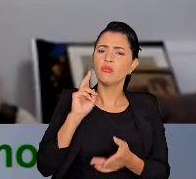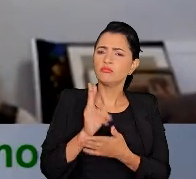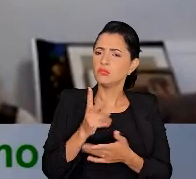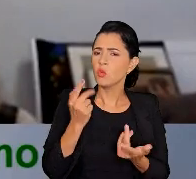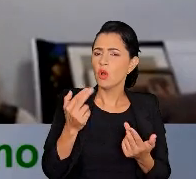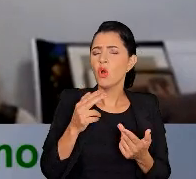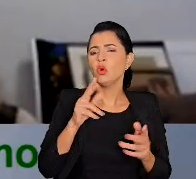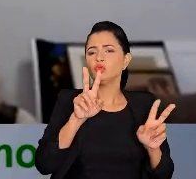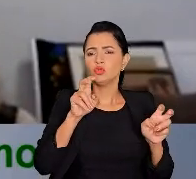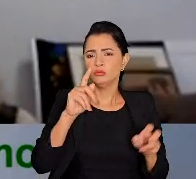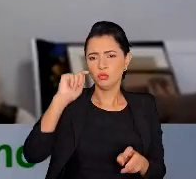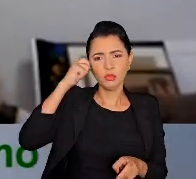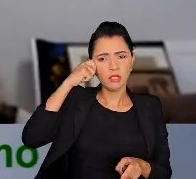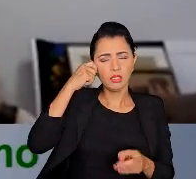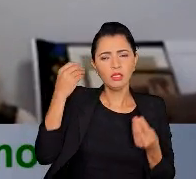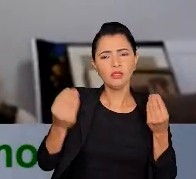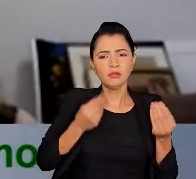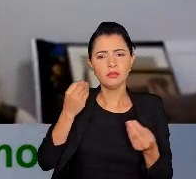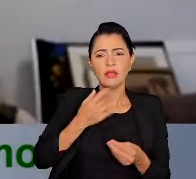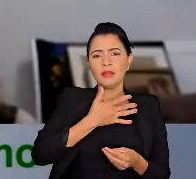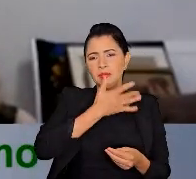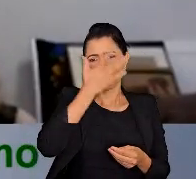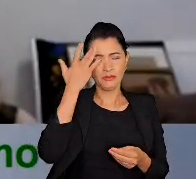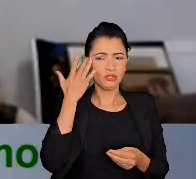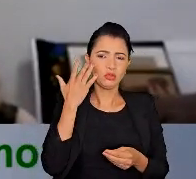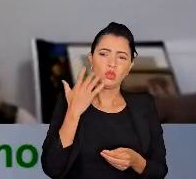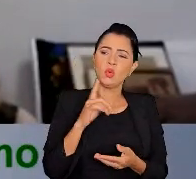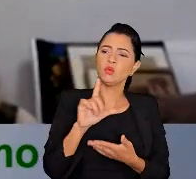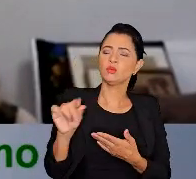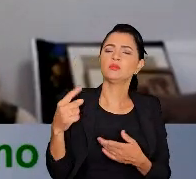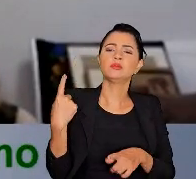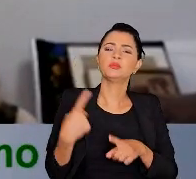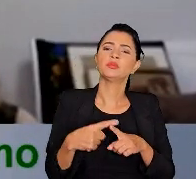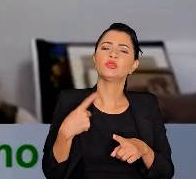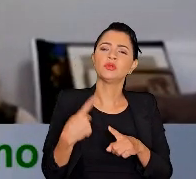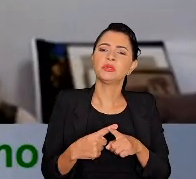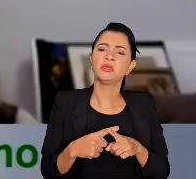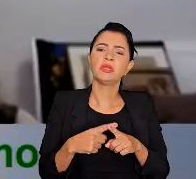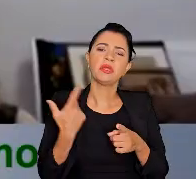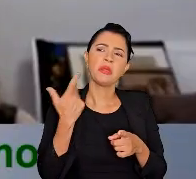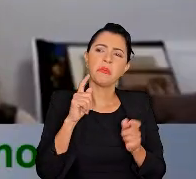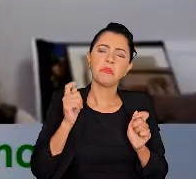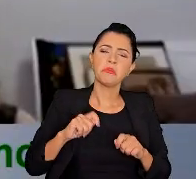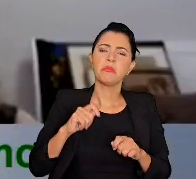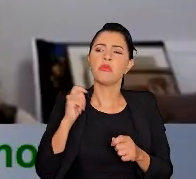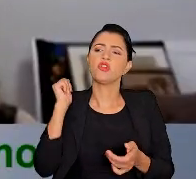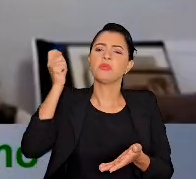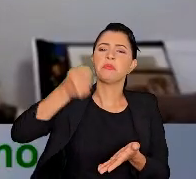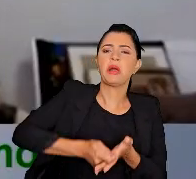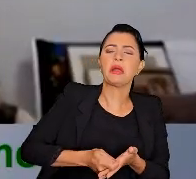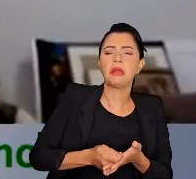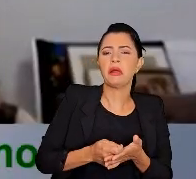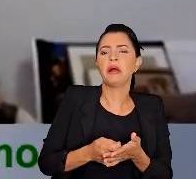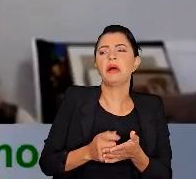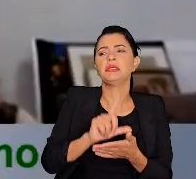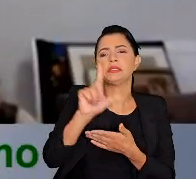negros. A pessoa sai porque aí já pode pagar fiança, ou porque depois acaba se